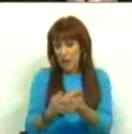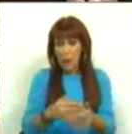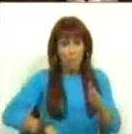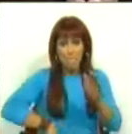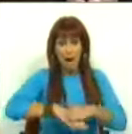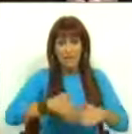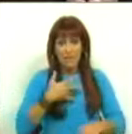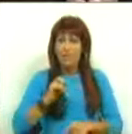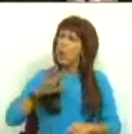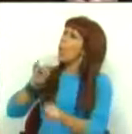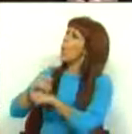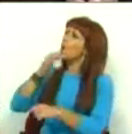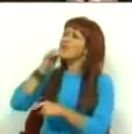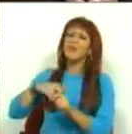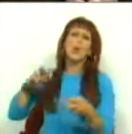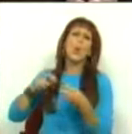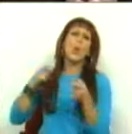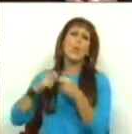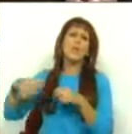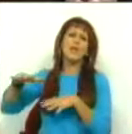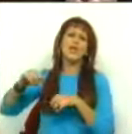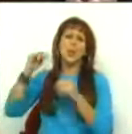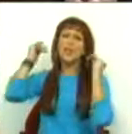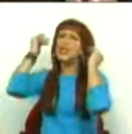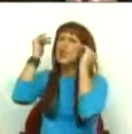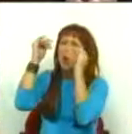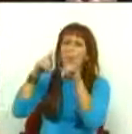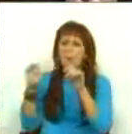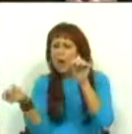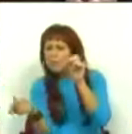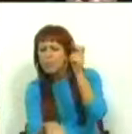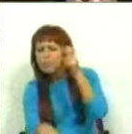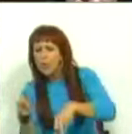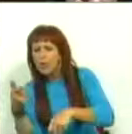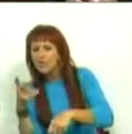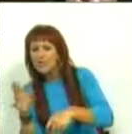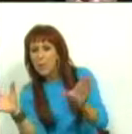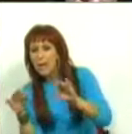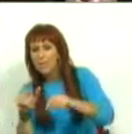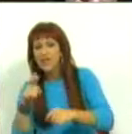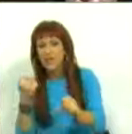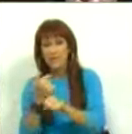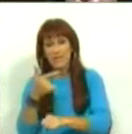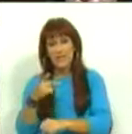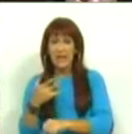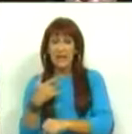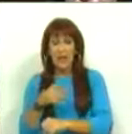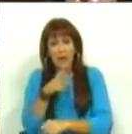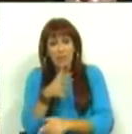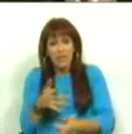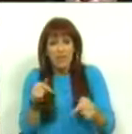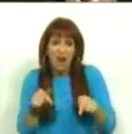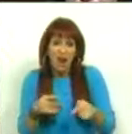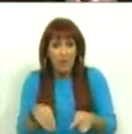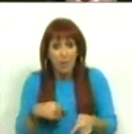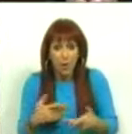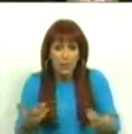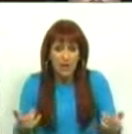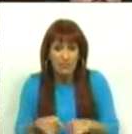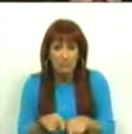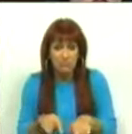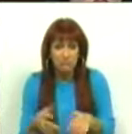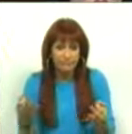dezembro? Outros vêm falar da problemática das zonas sombra e da introdução de mais canais no serviço TDT. É caso para dizer, esta